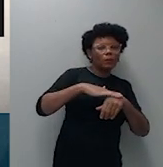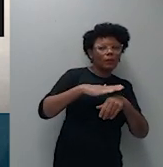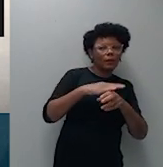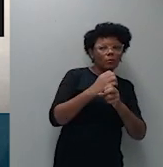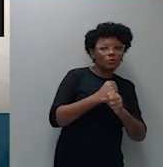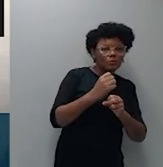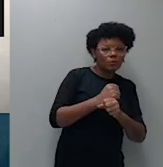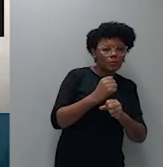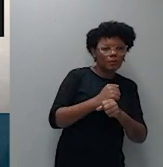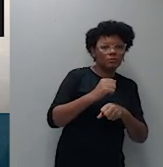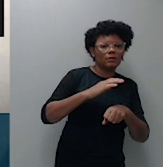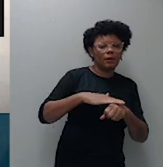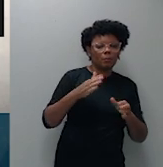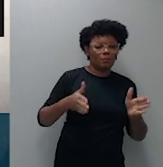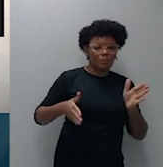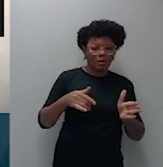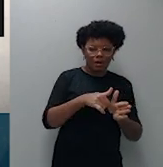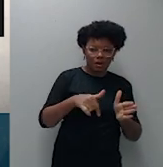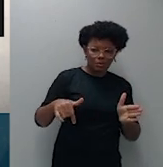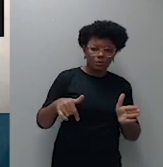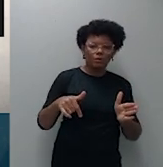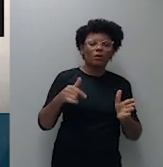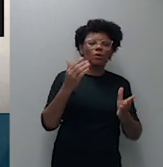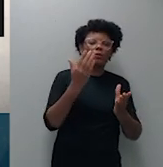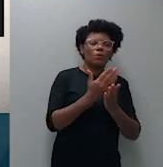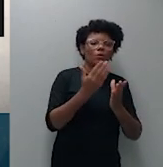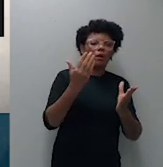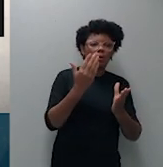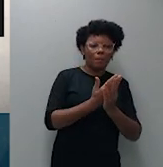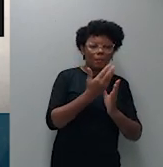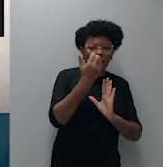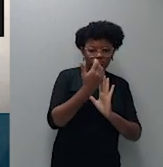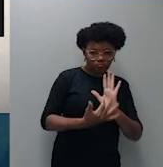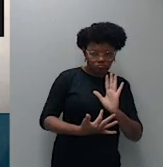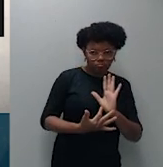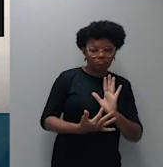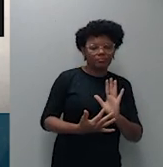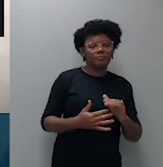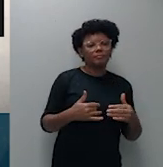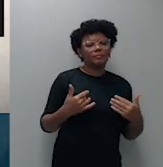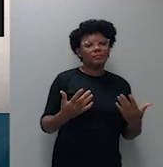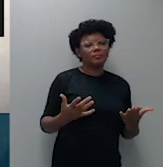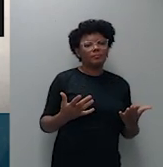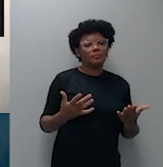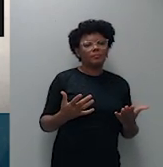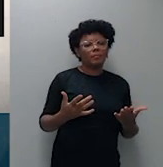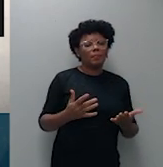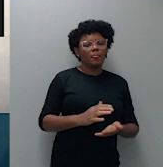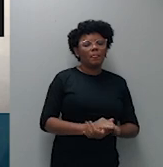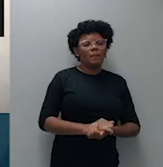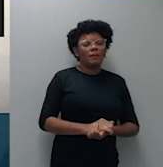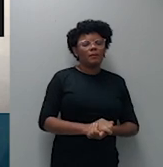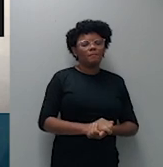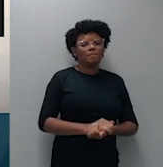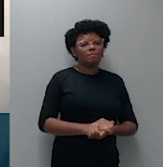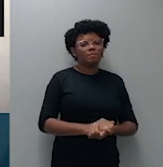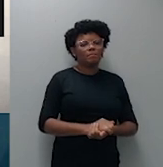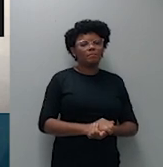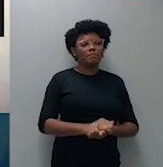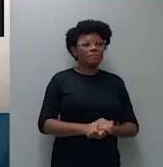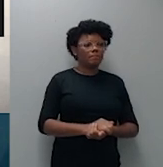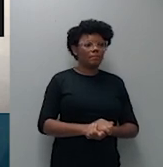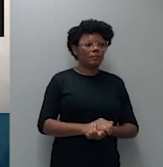do prazo de interposição dos embargos é fundamento que não houve nação apliquei súmula 283